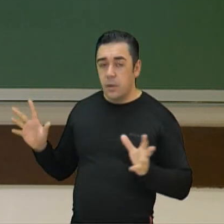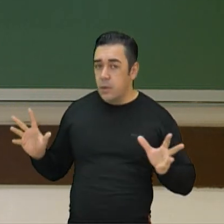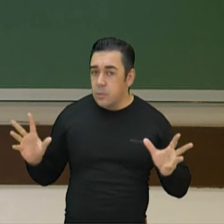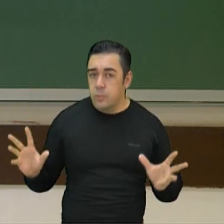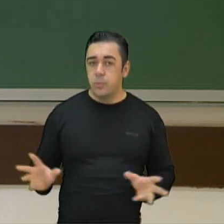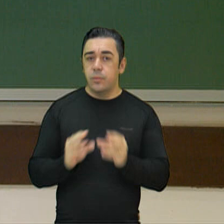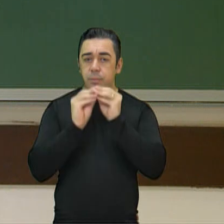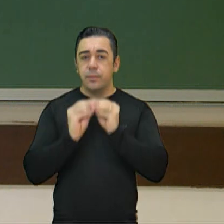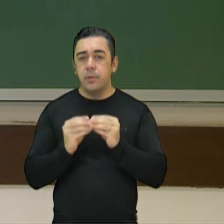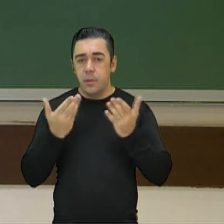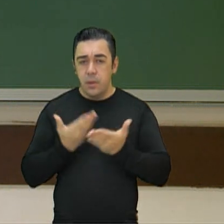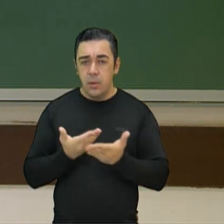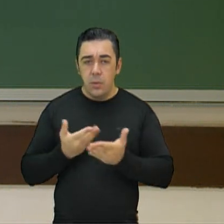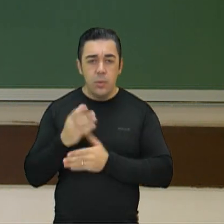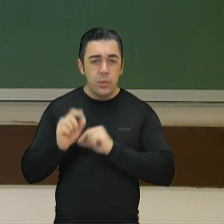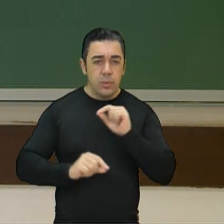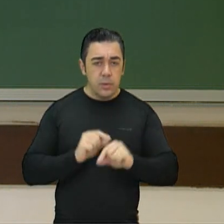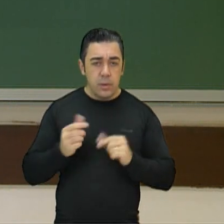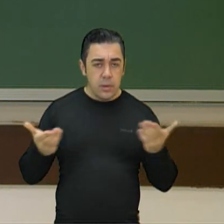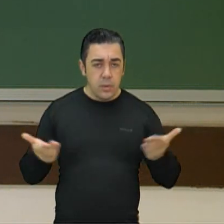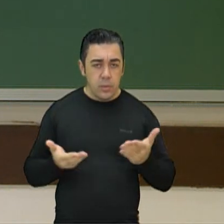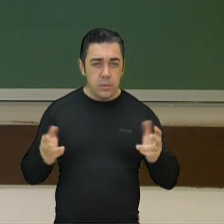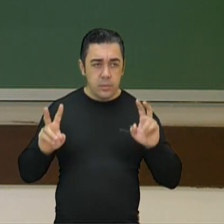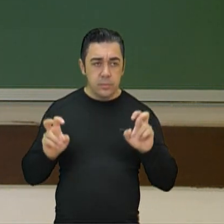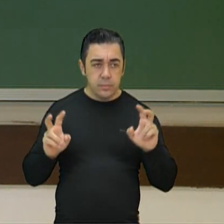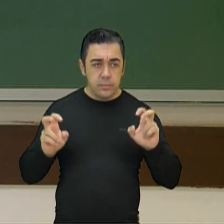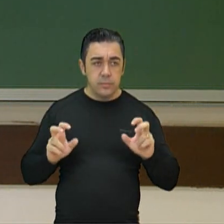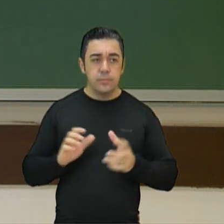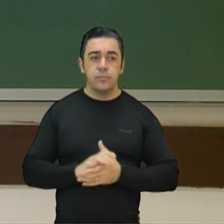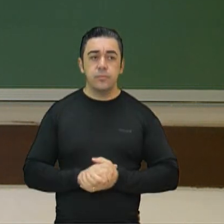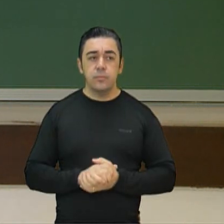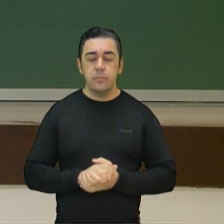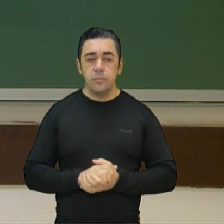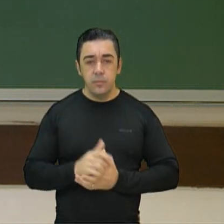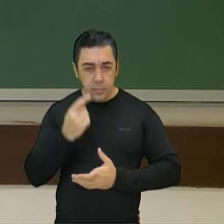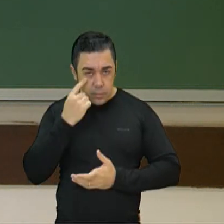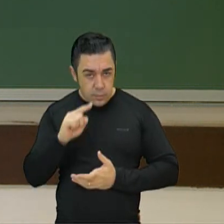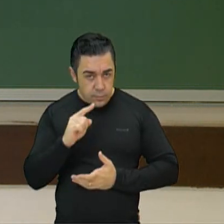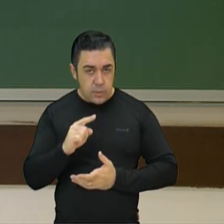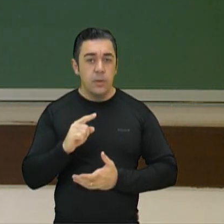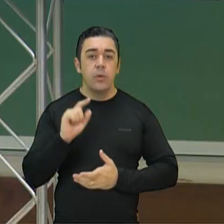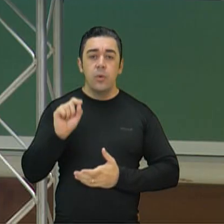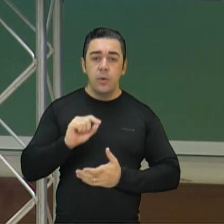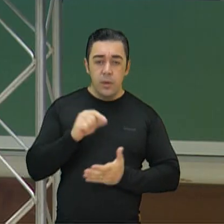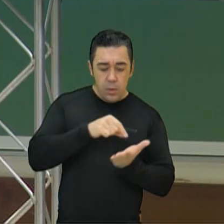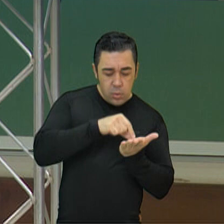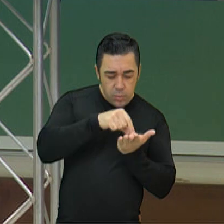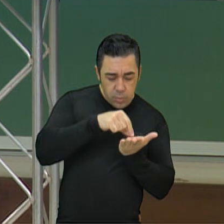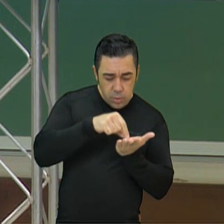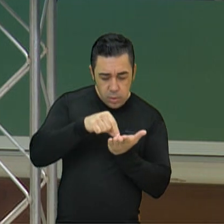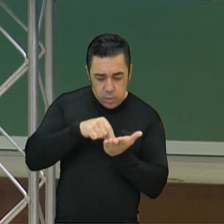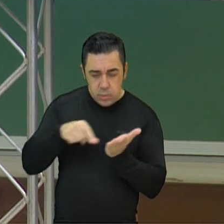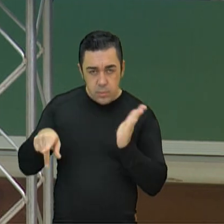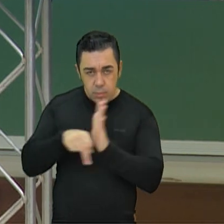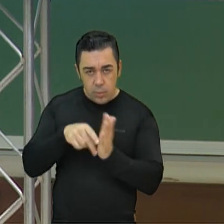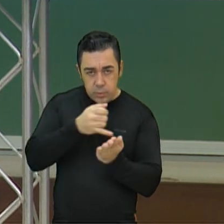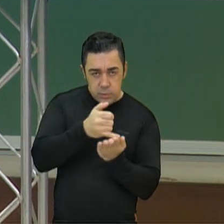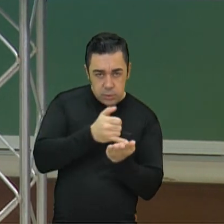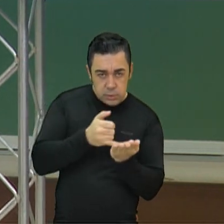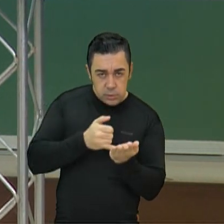pequena retomada aqui dos assuntos abordados na nossa aula de hoje. Nós vimos aqui os componentes básicos de um